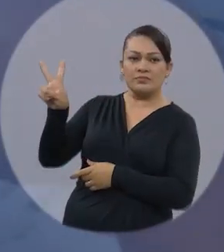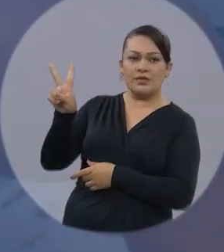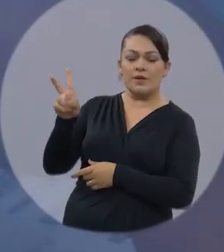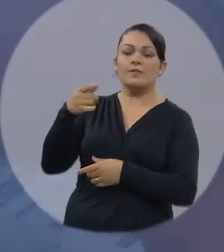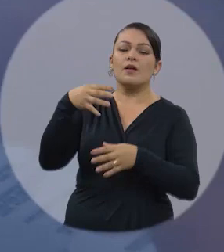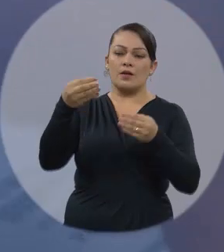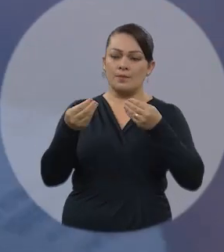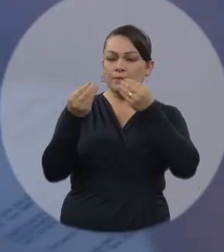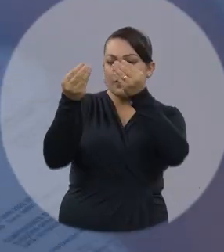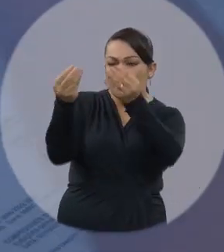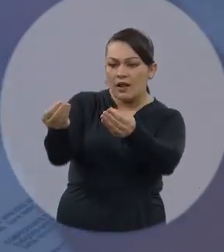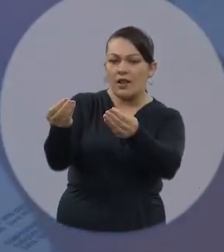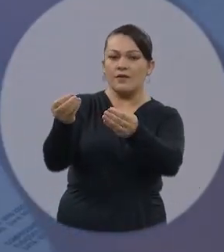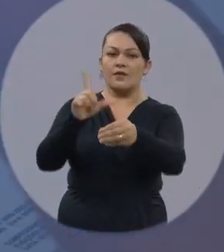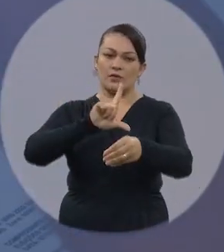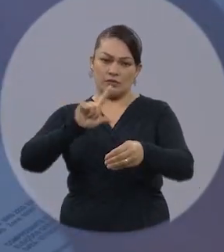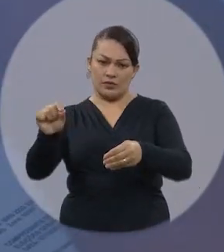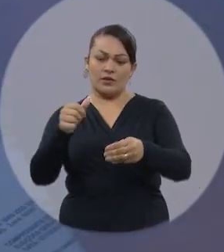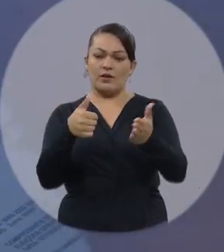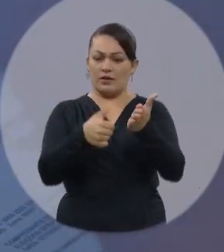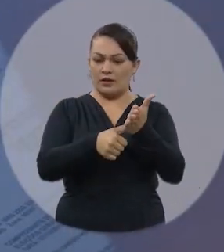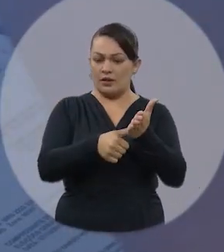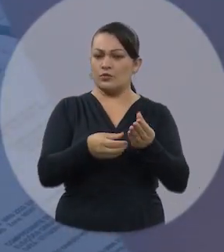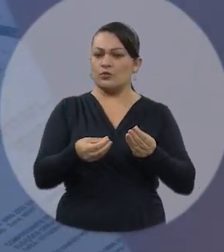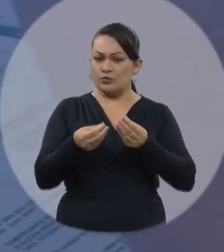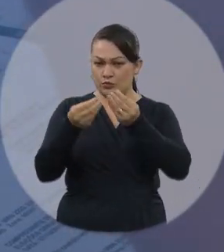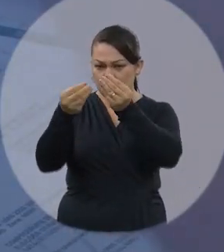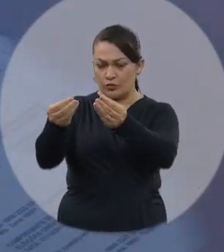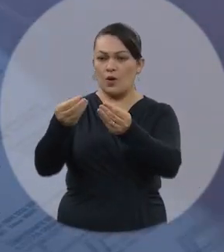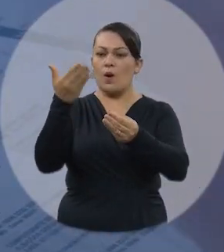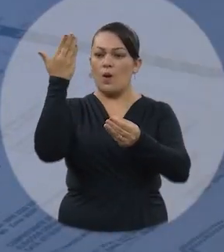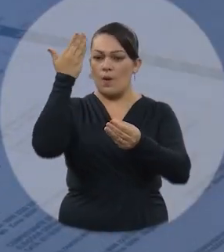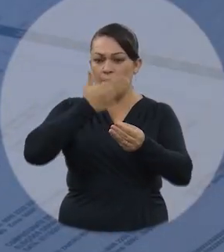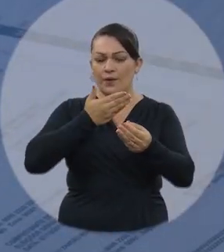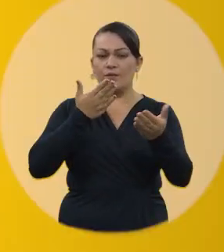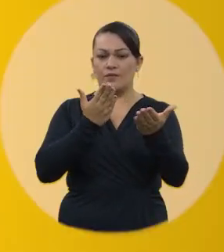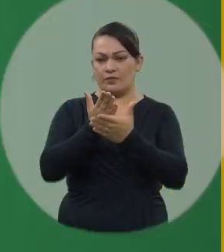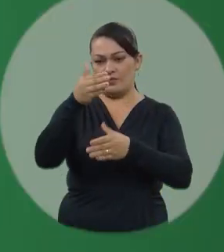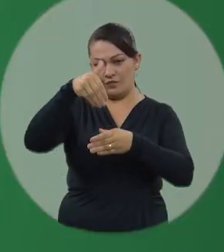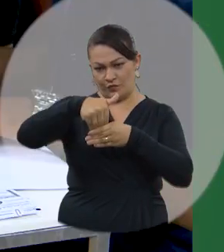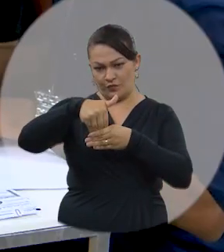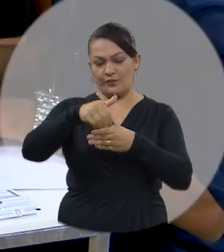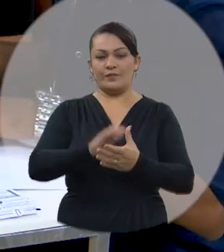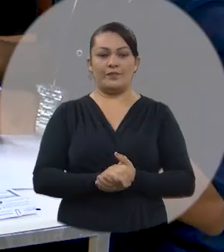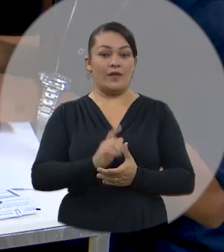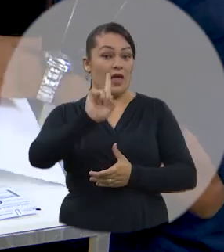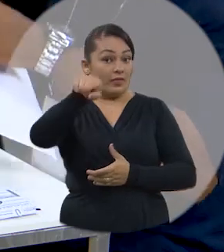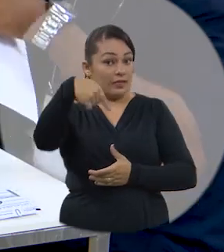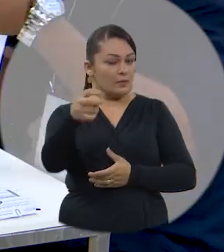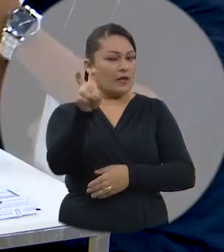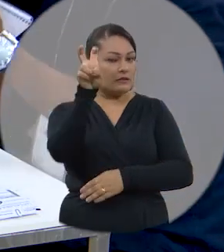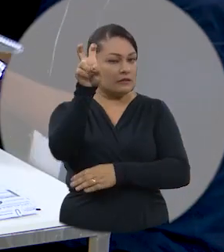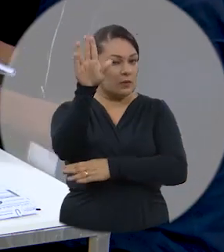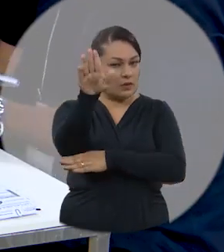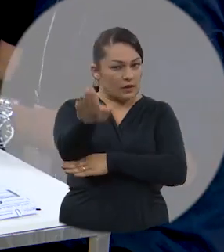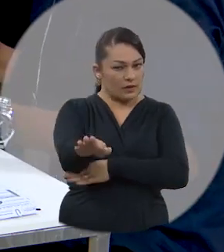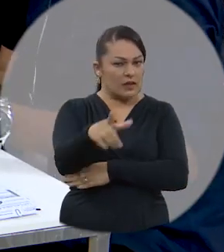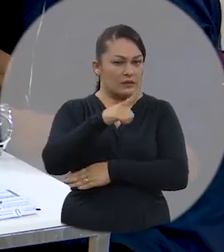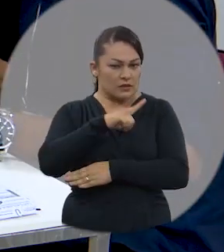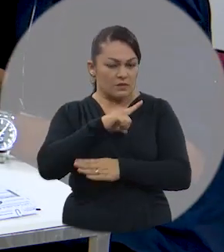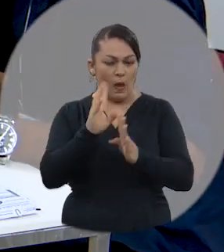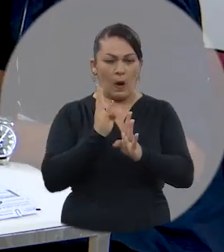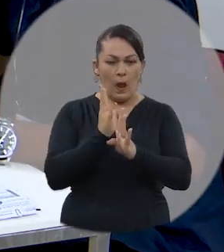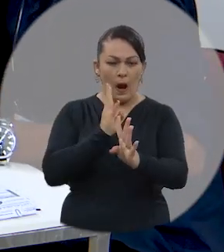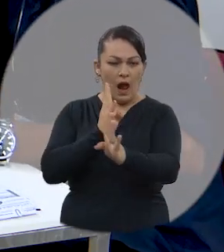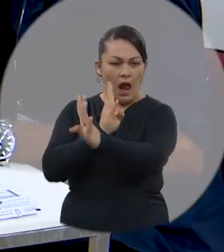ao sair, recebeu o documento de identificação e o comprovante de votação. E depois das 17 horas, se ainda